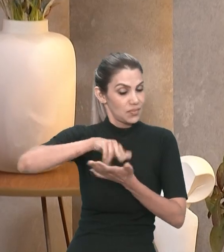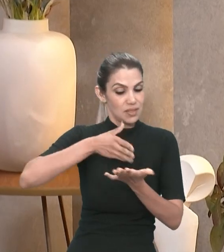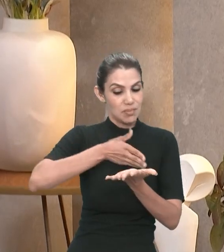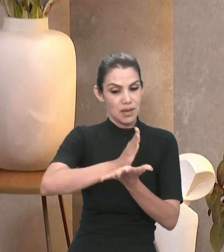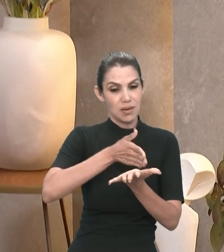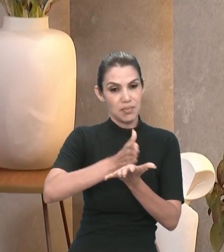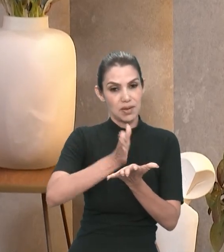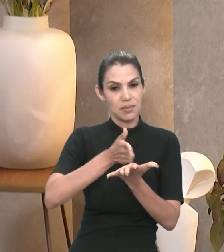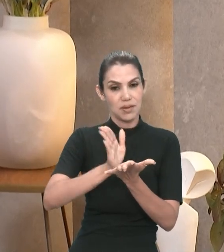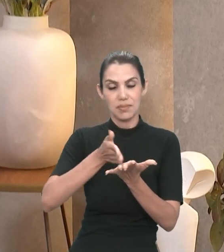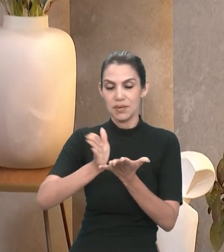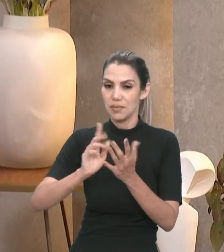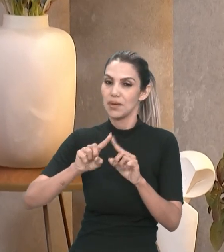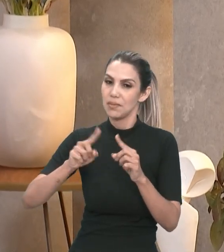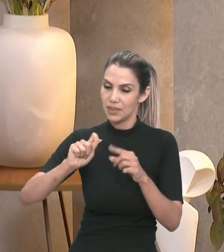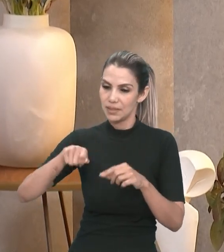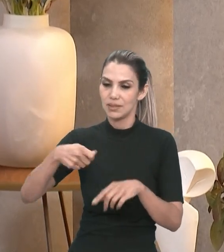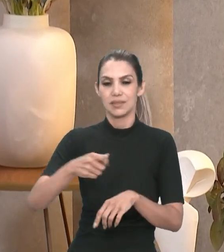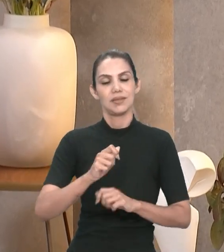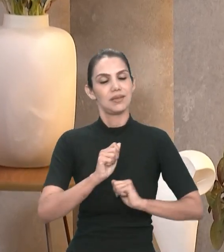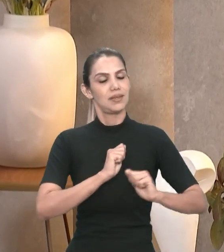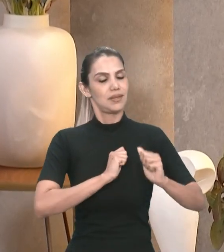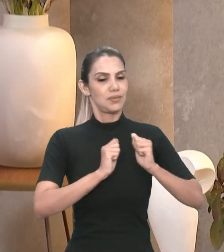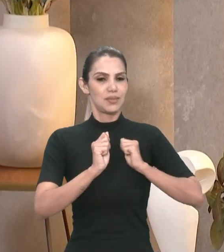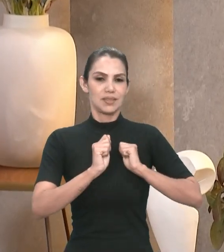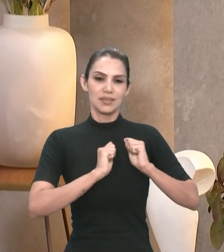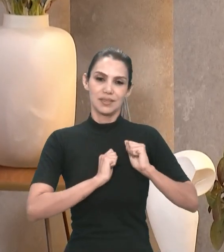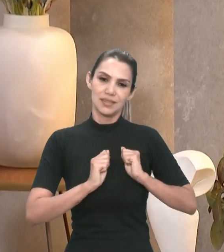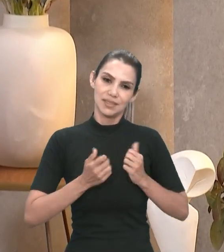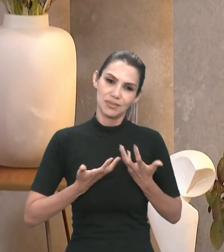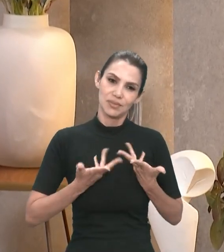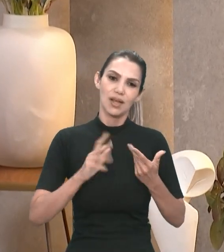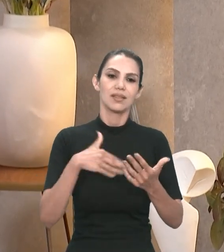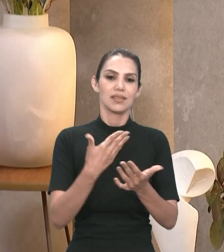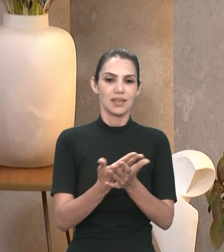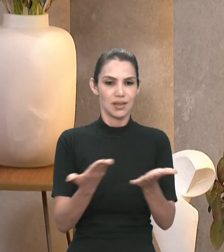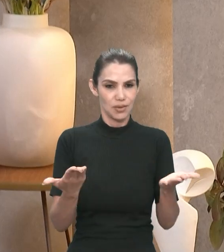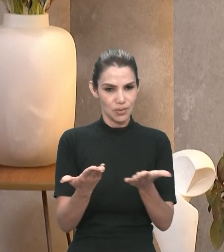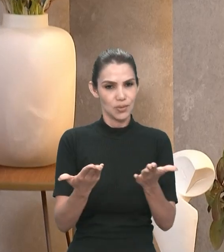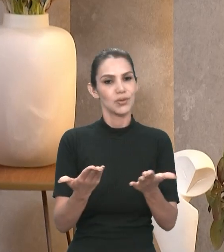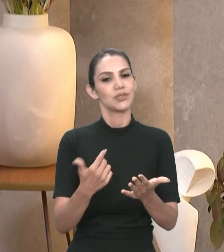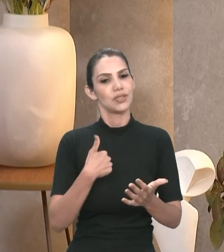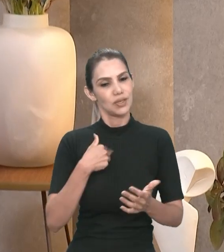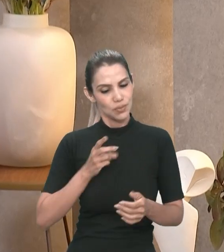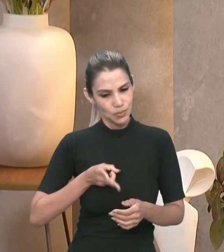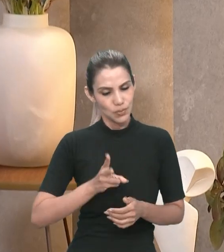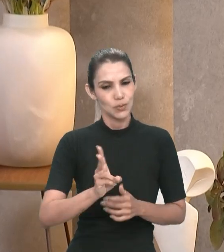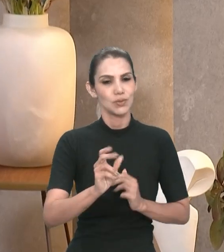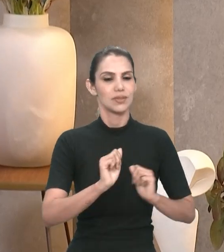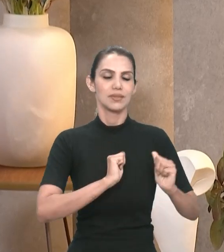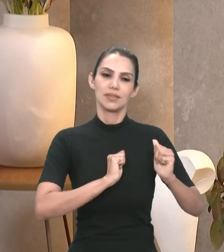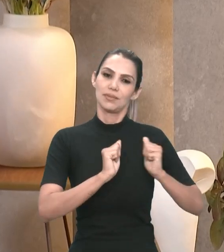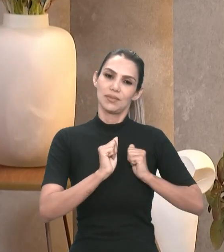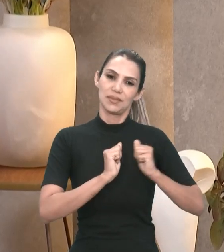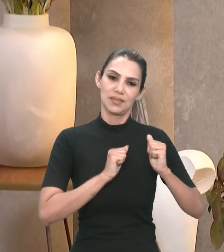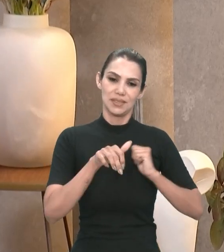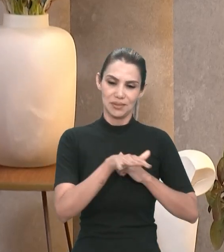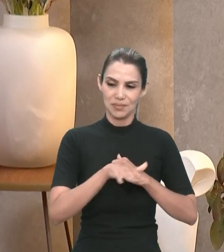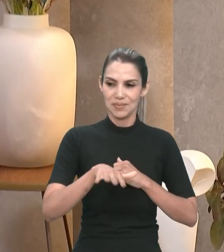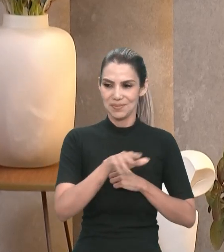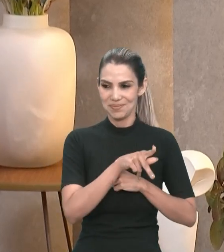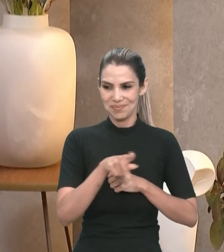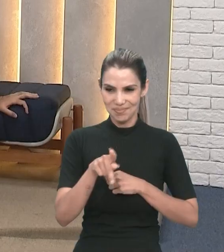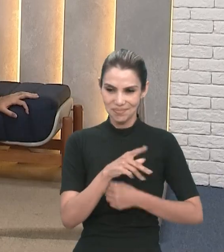mas apaixonante, por um lado. Eu acho, ainda estou apaixonado pela docência. Com certeza, por